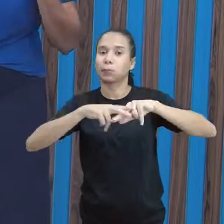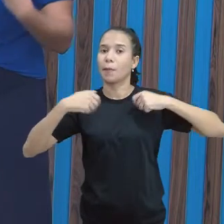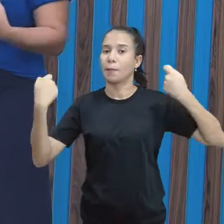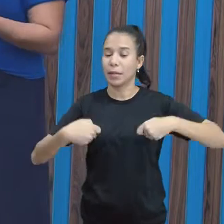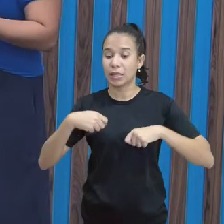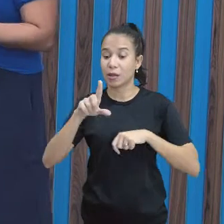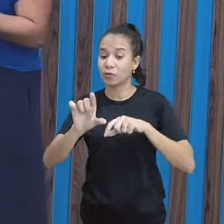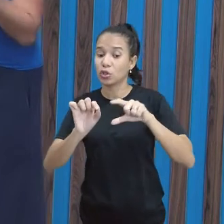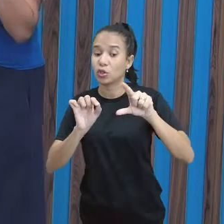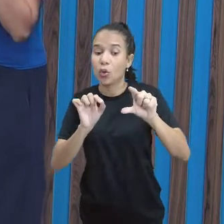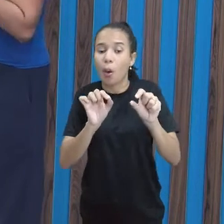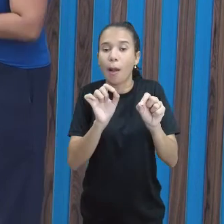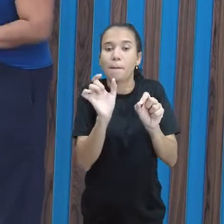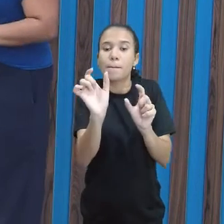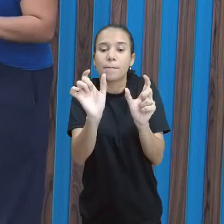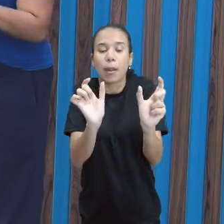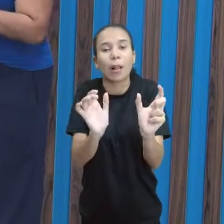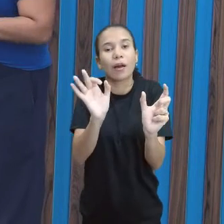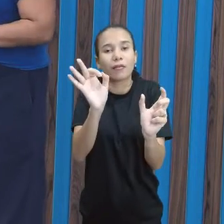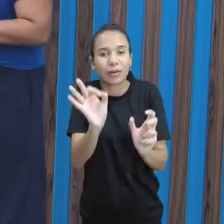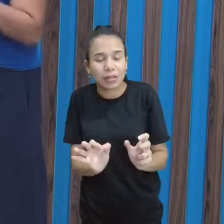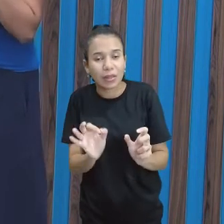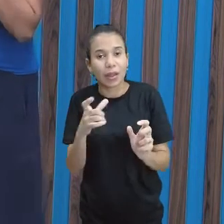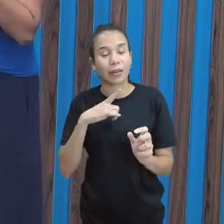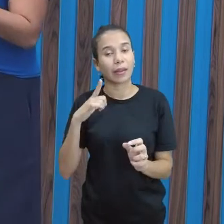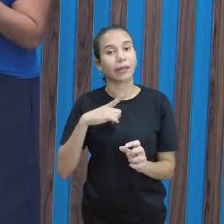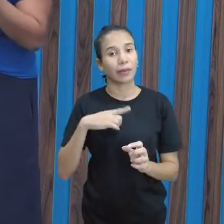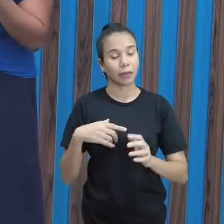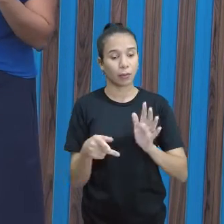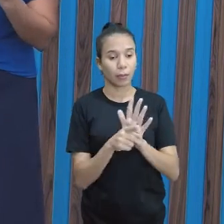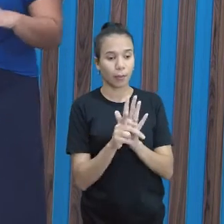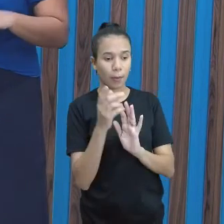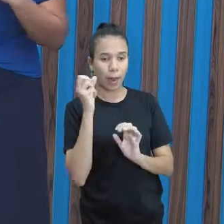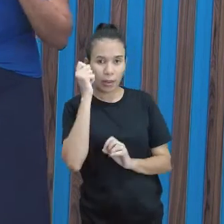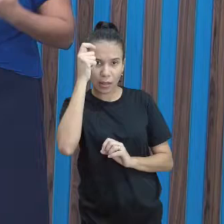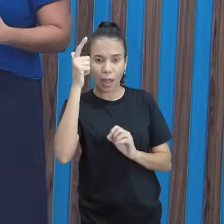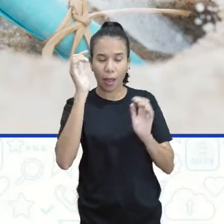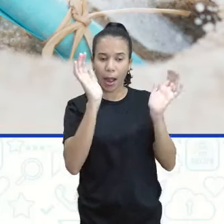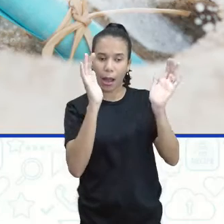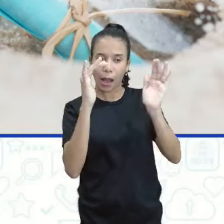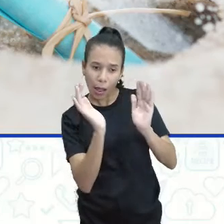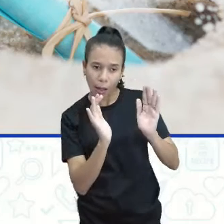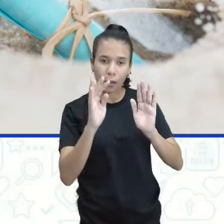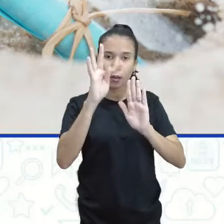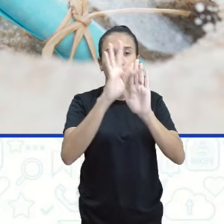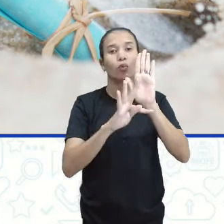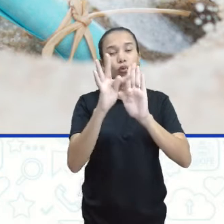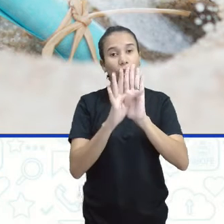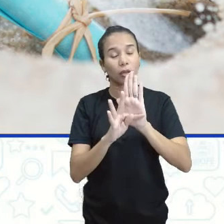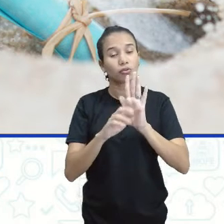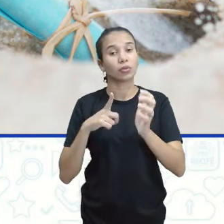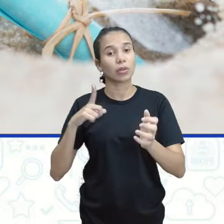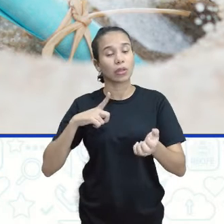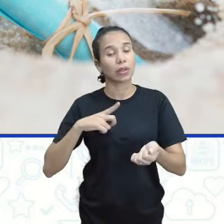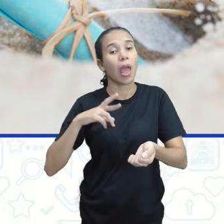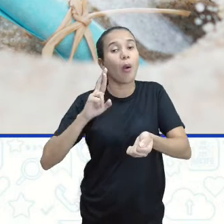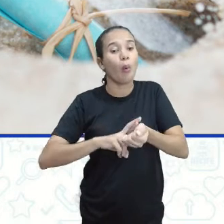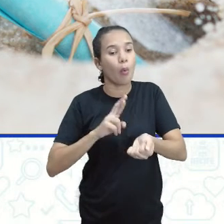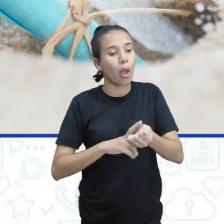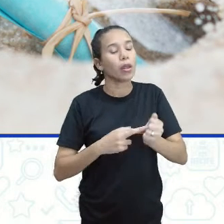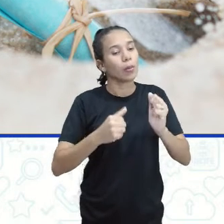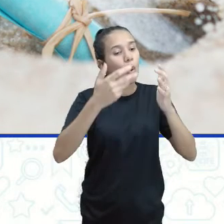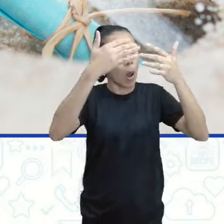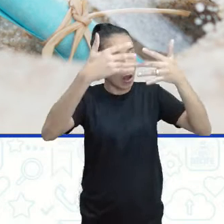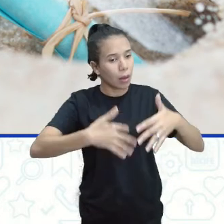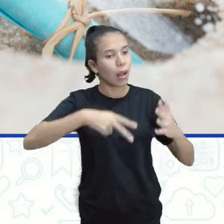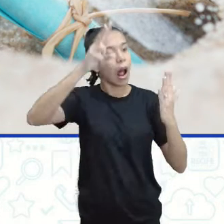as palavras, orientados por critérios estéticos, que atribuem ao texto ritmo e conduzem